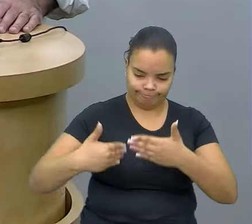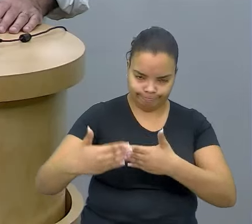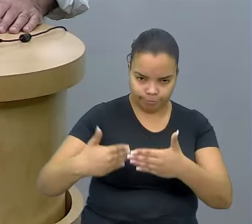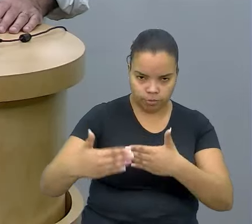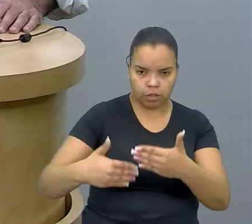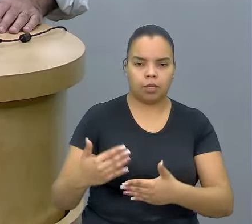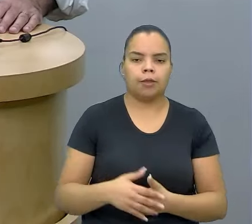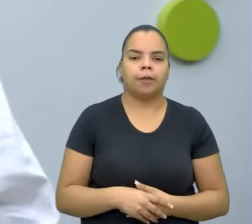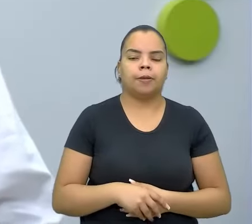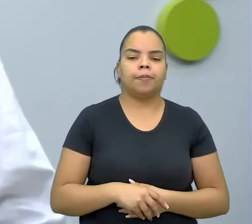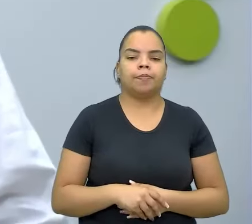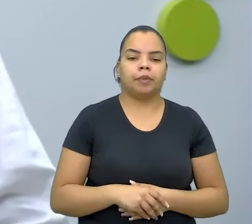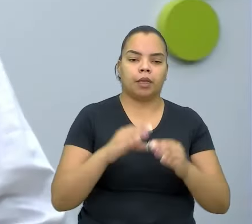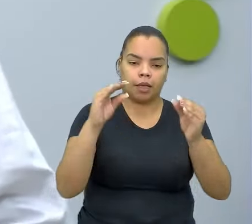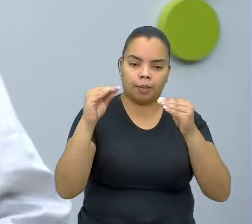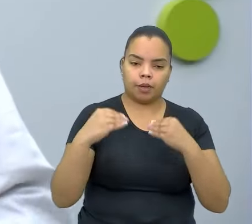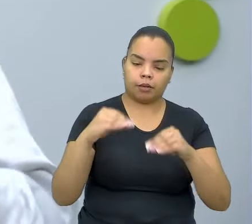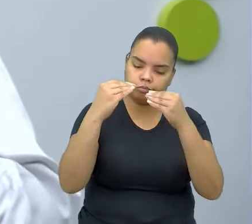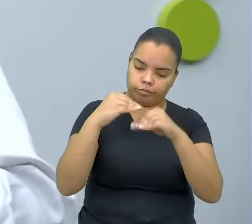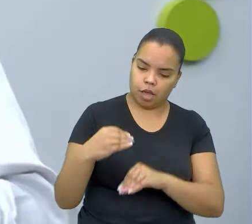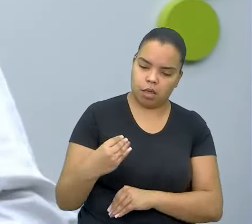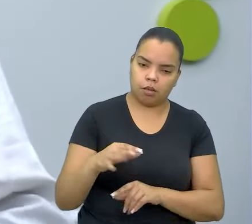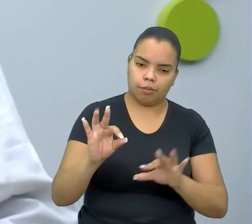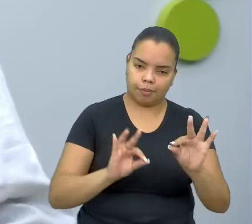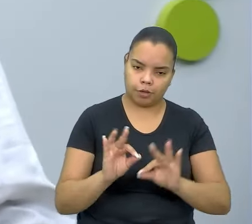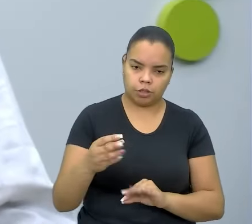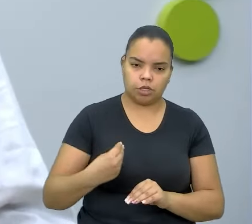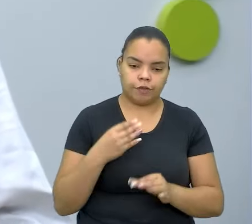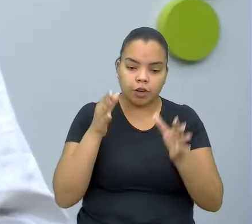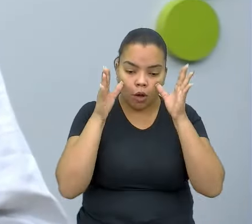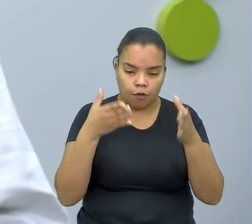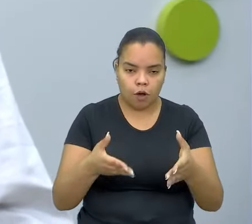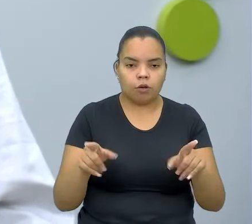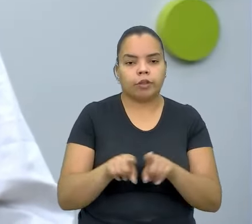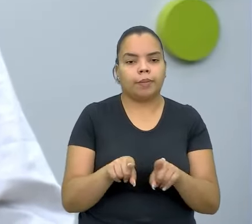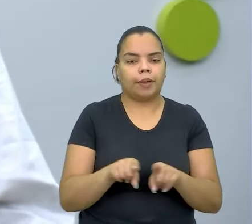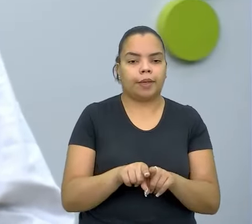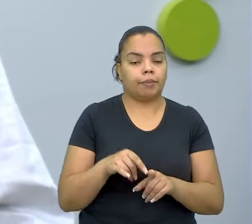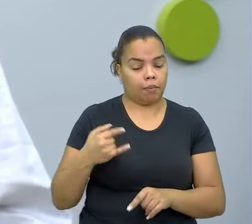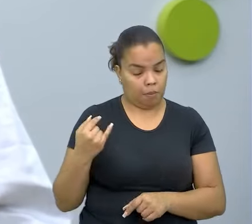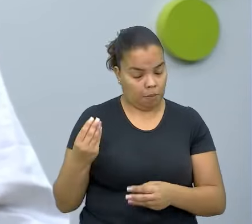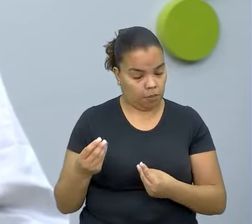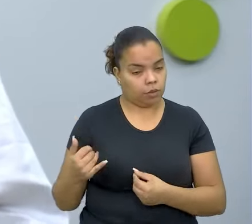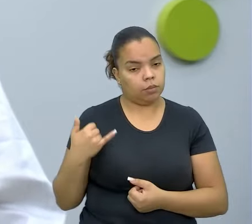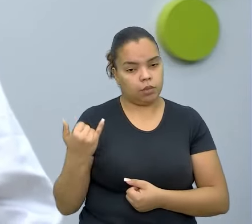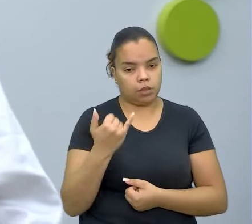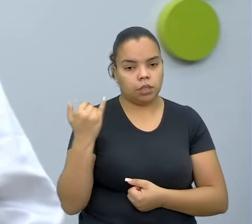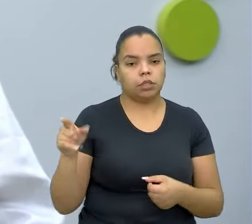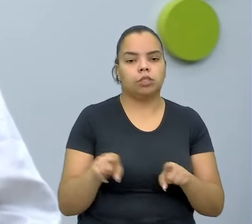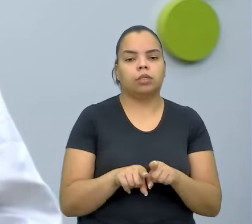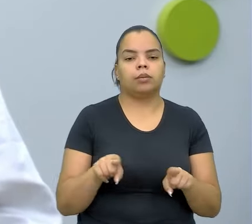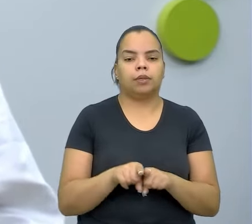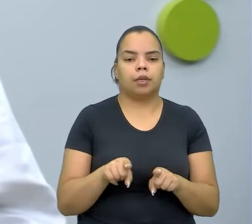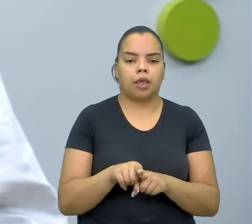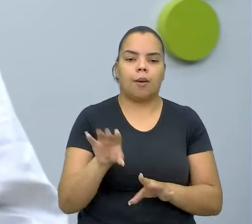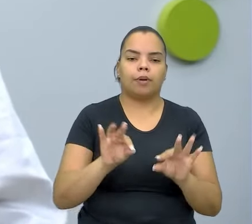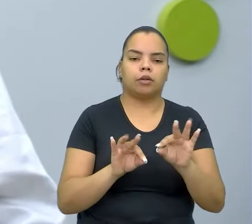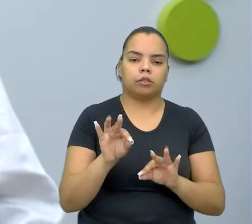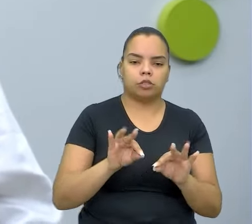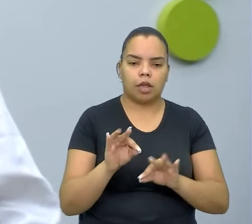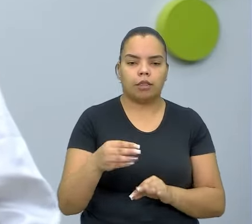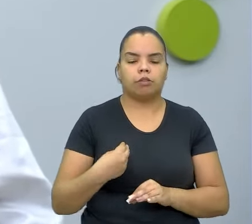Sim, e aplicando no projeto de vida, né, que é o foco também, né, Gi? Muito importante, né? Sempre pensando no projeto de vida do